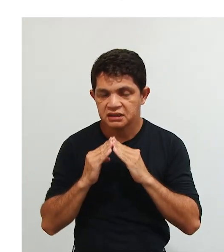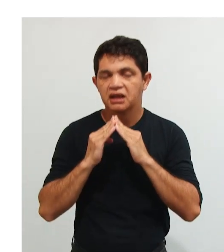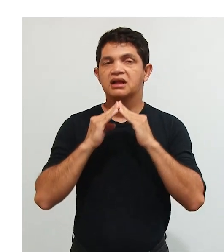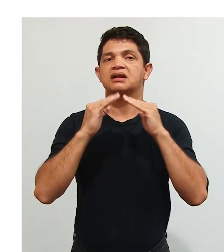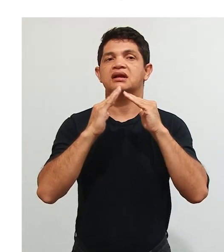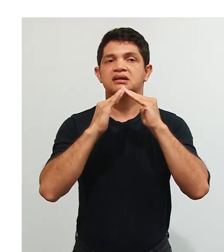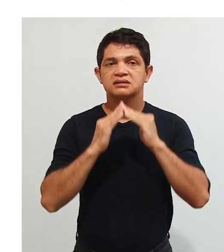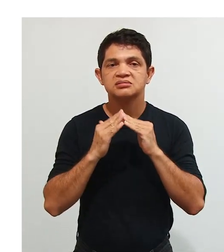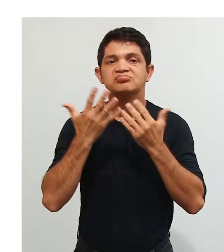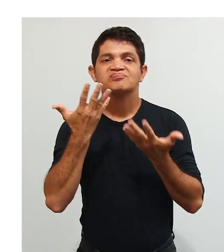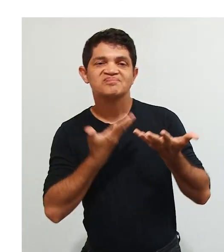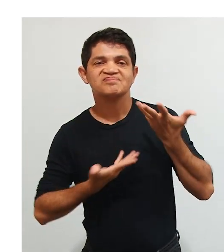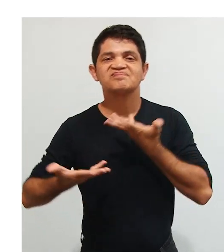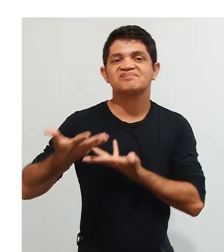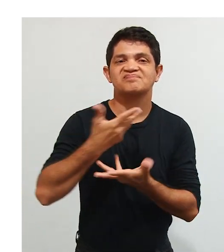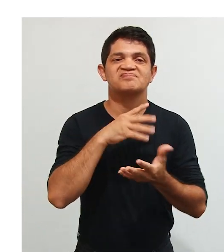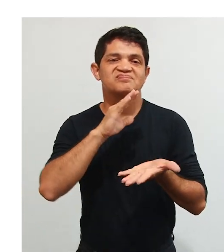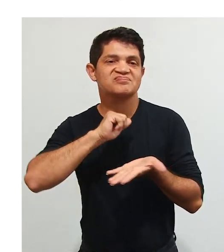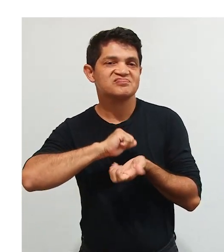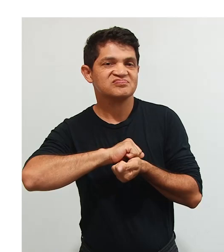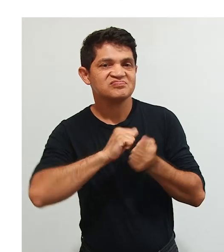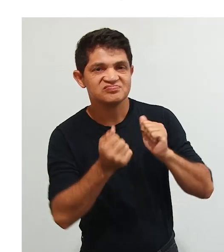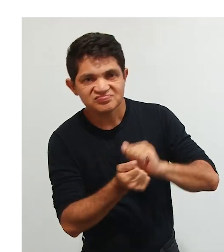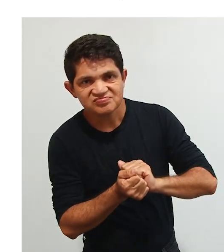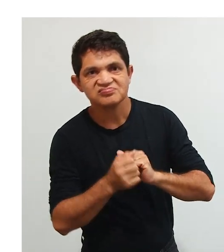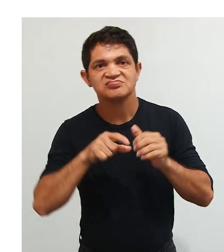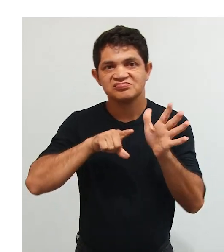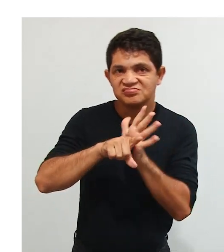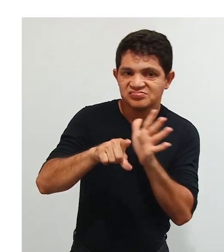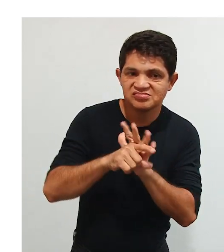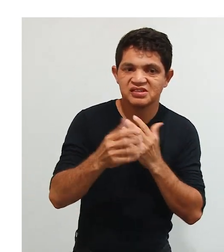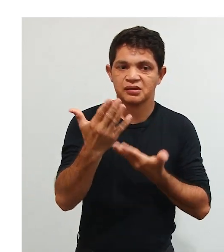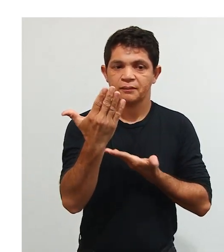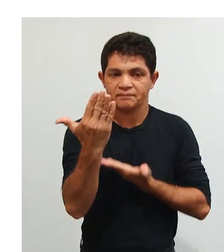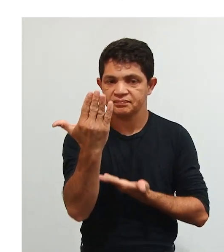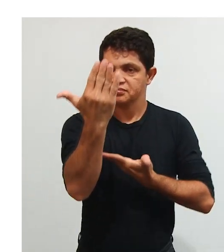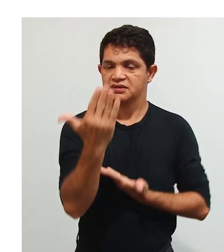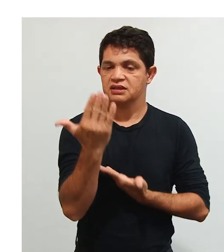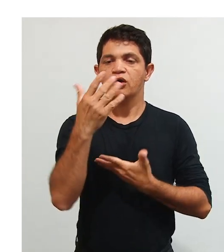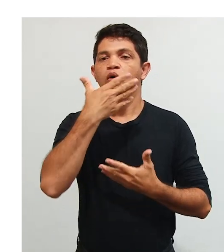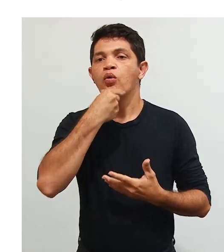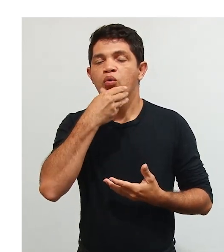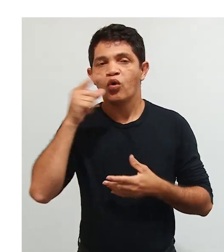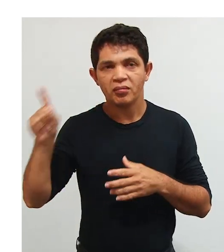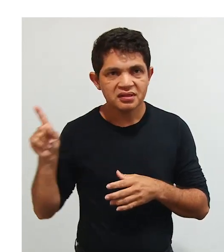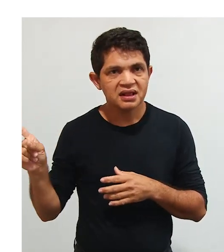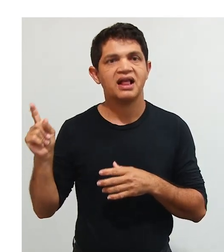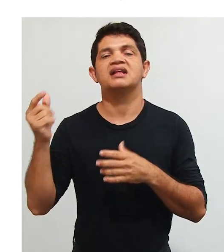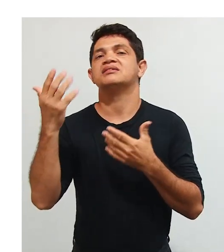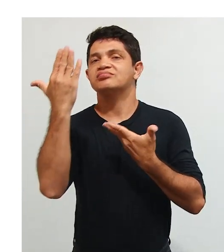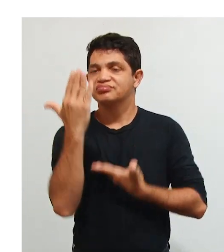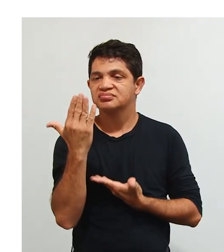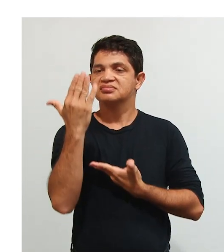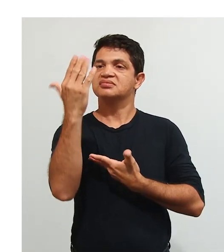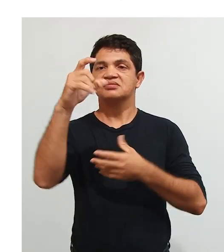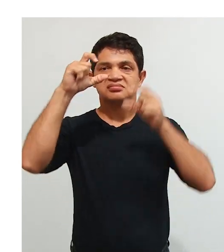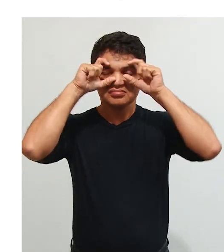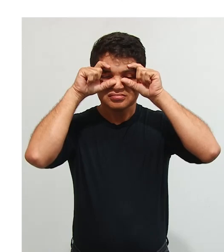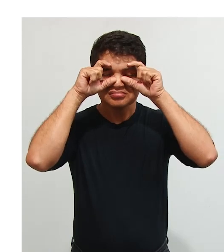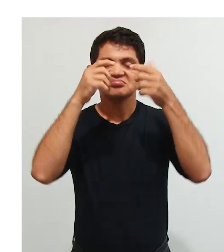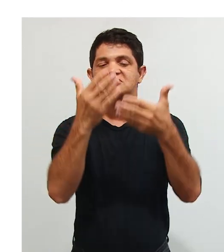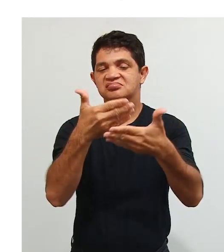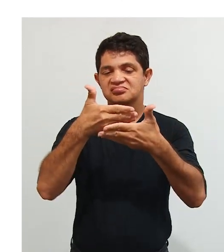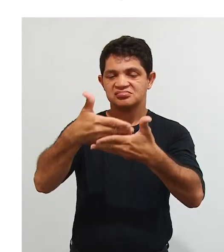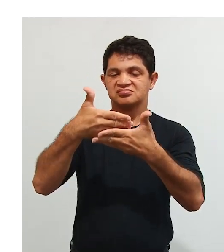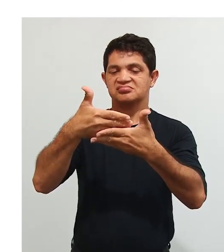TV, jogando videogame, comendo batata frita. Eles só pensaram e não comunicaram, acabaram os dois indo para um museu de arte, que